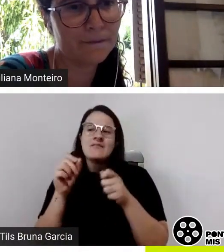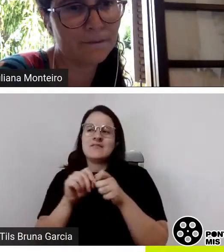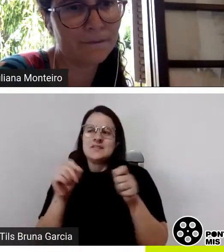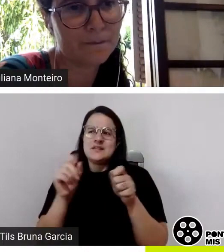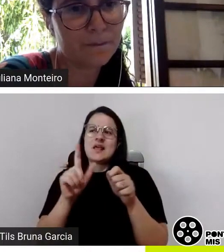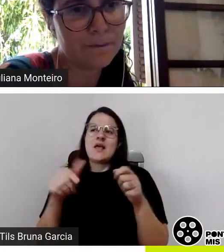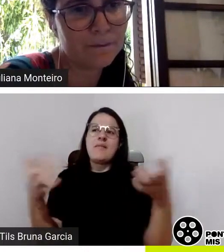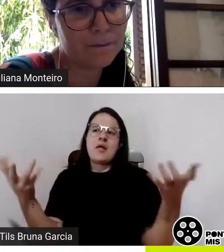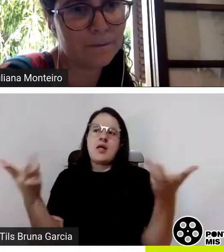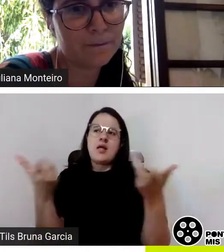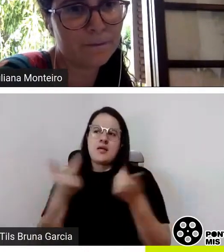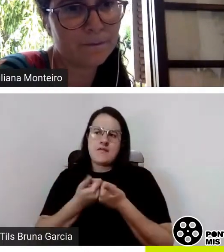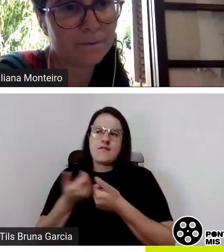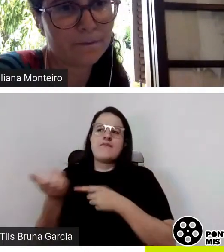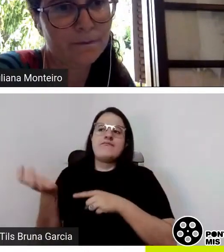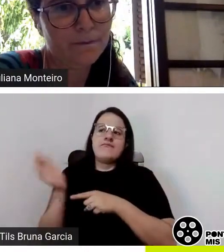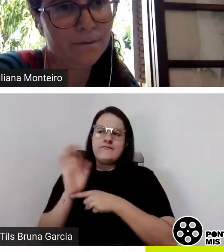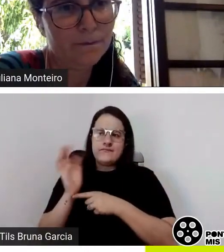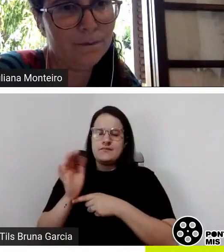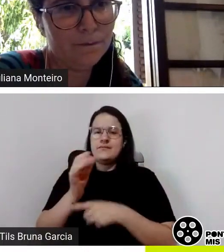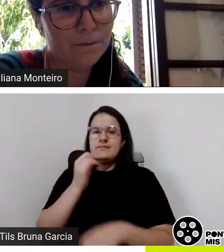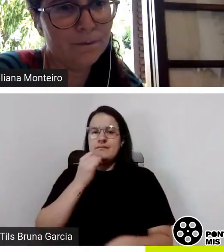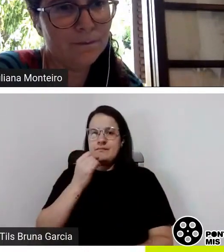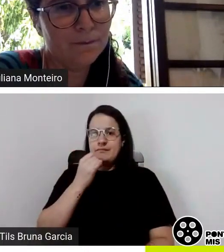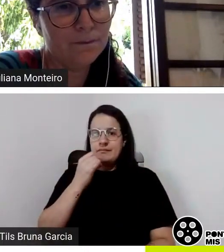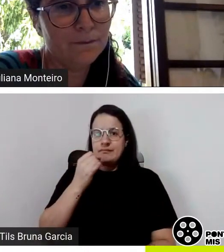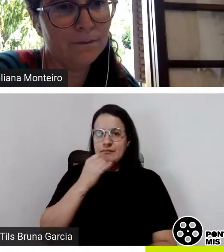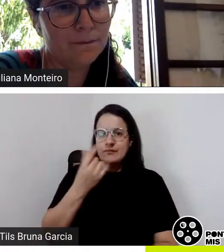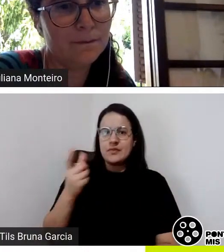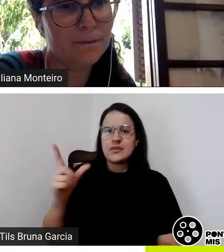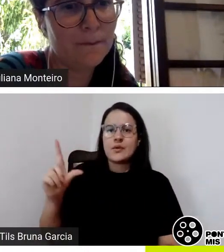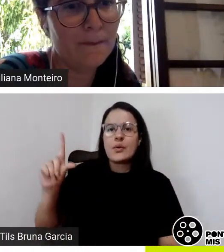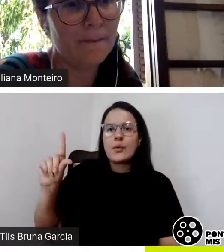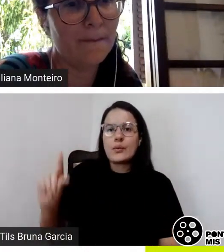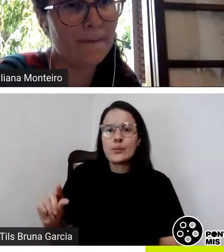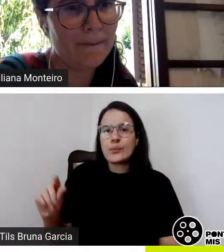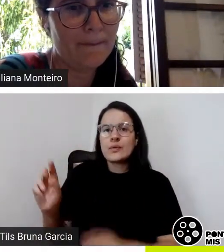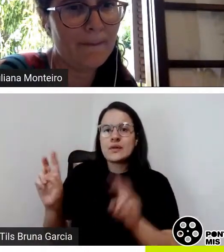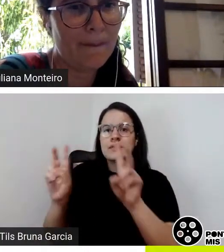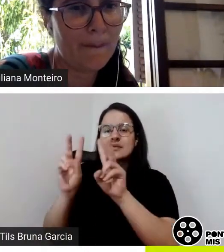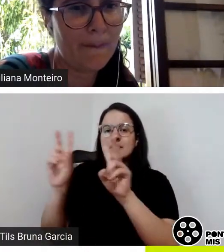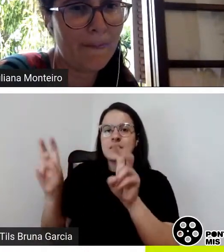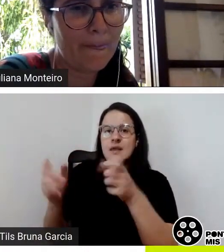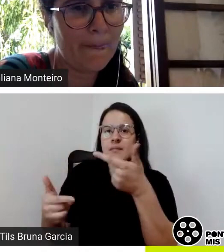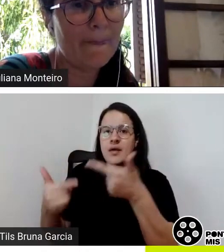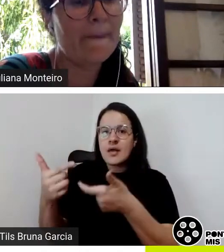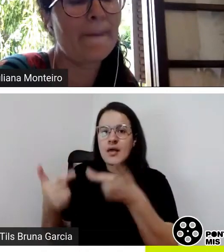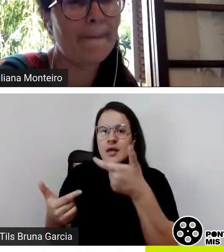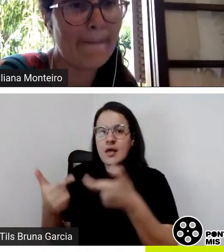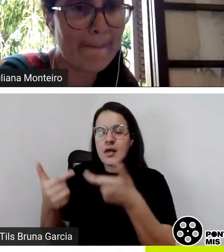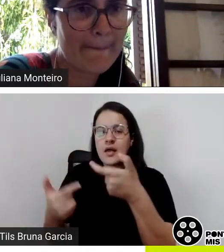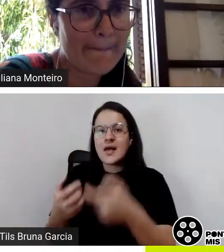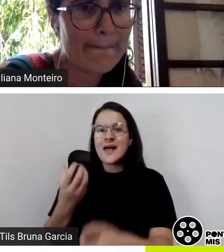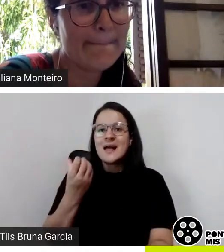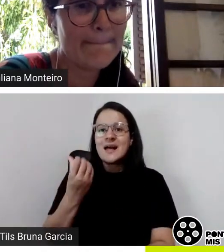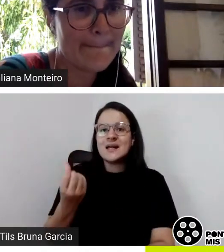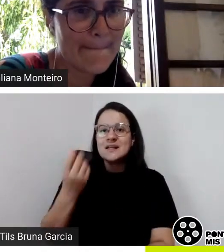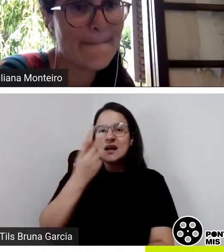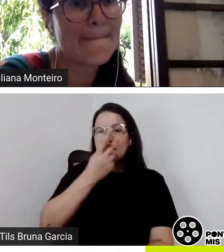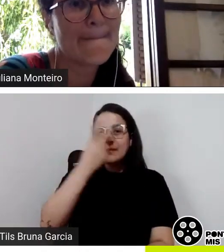pode fazer um filme chamado Exército Inútil, do Robert Altman, que é um filme sobre a Guerra do Vietnã, com 6 caras dentro de um